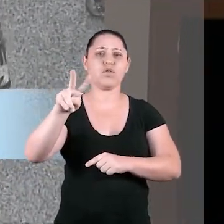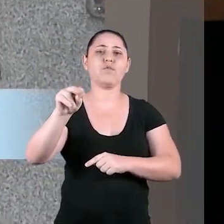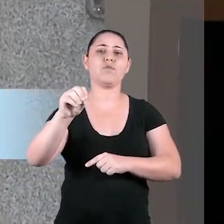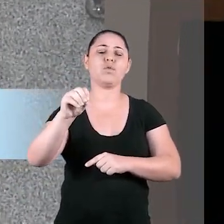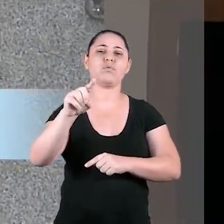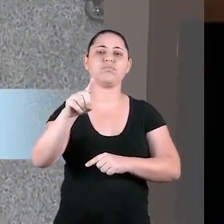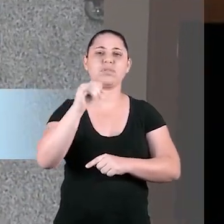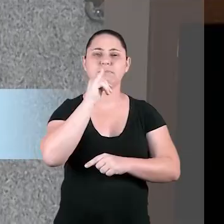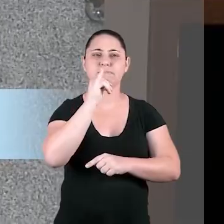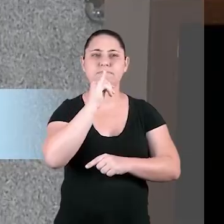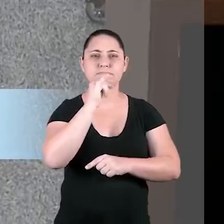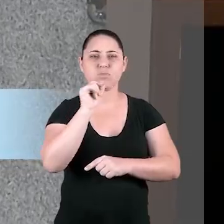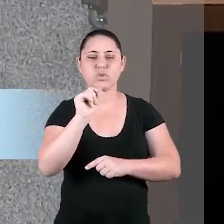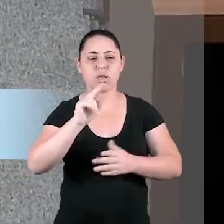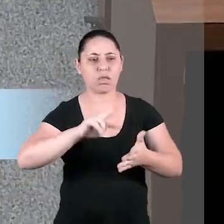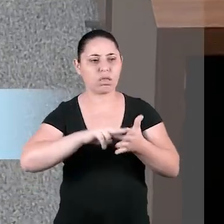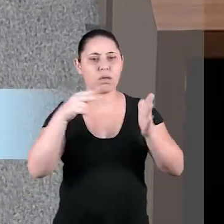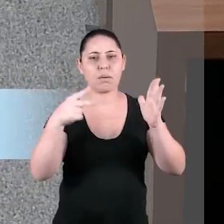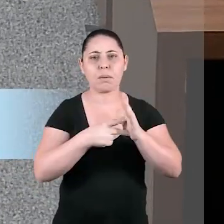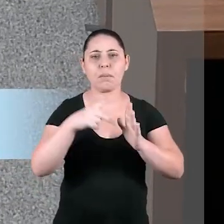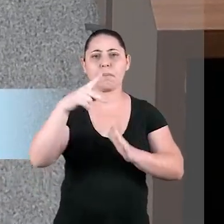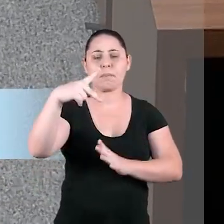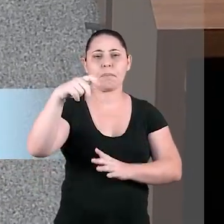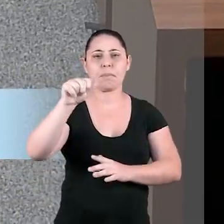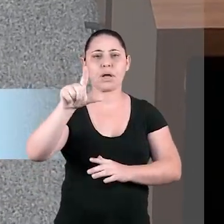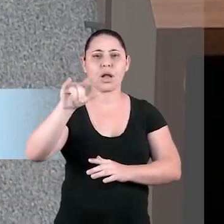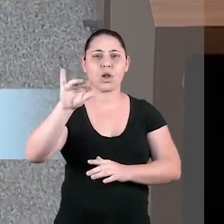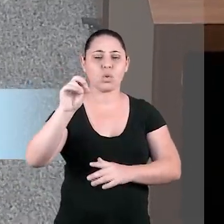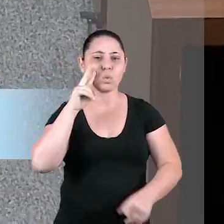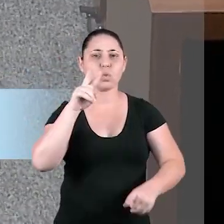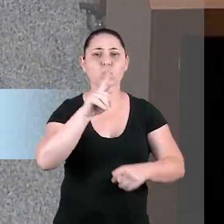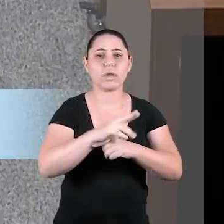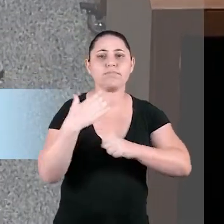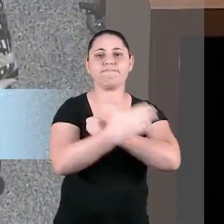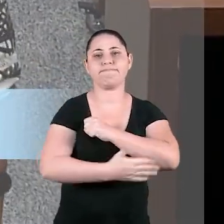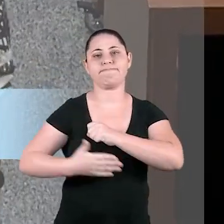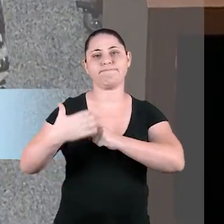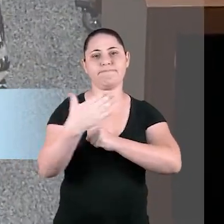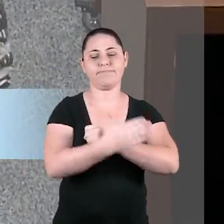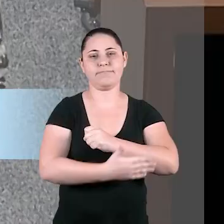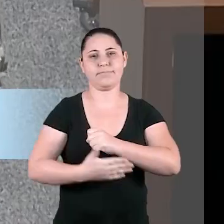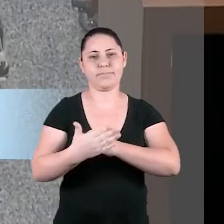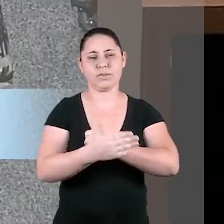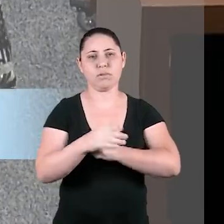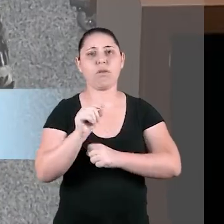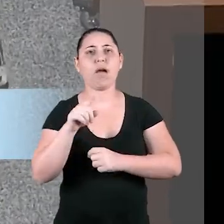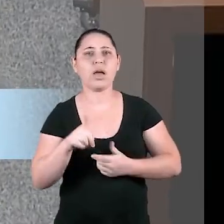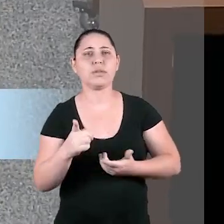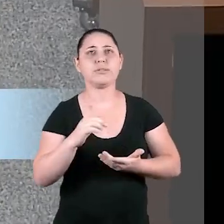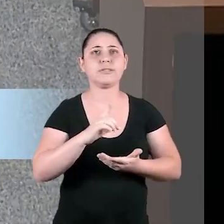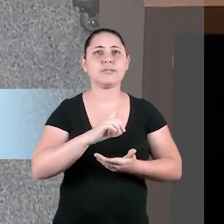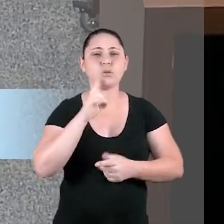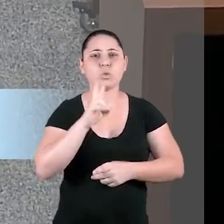vem do manto, do termo palio, e são cuidados de proteção. Então,